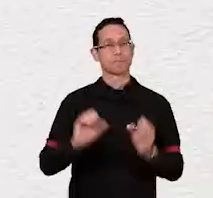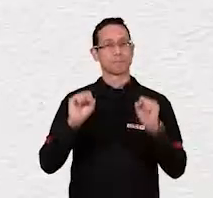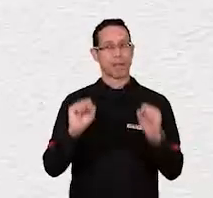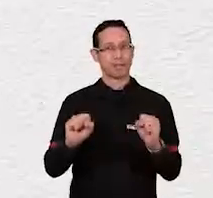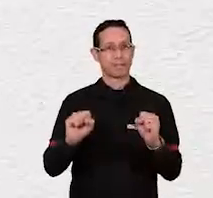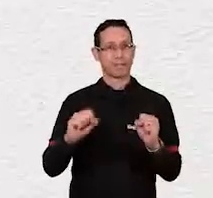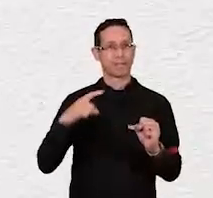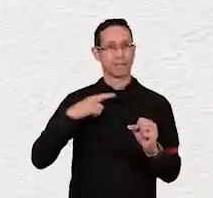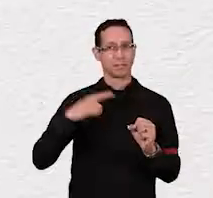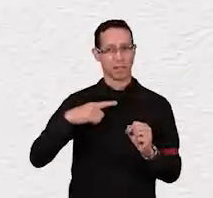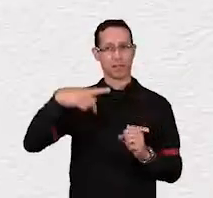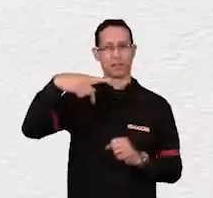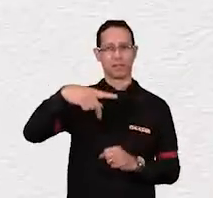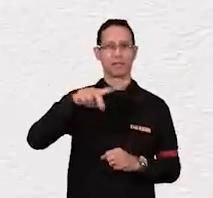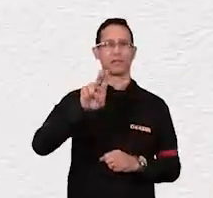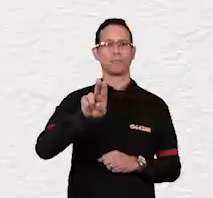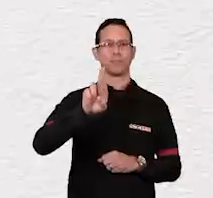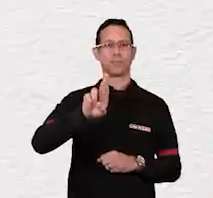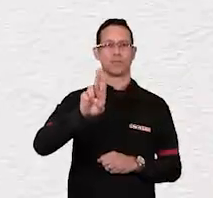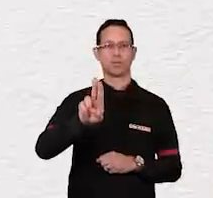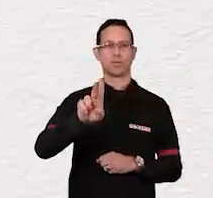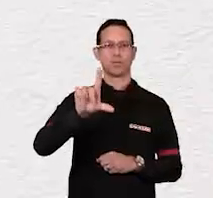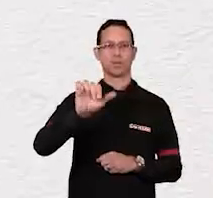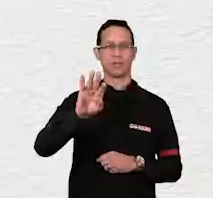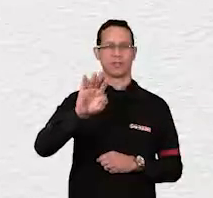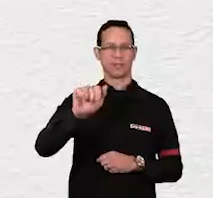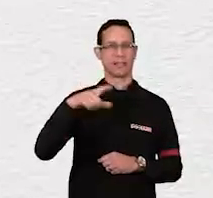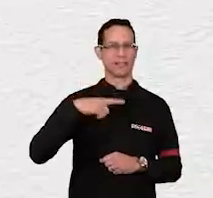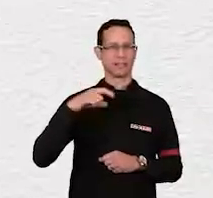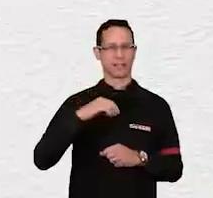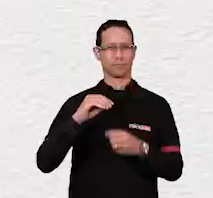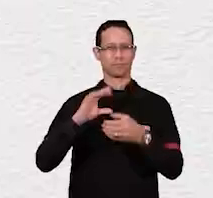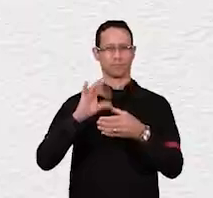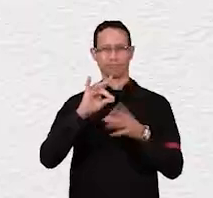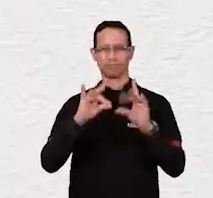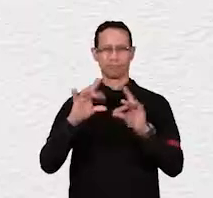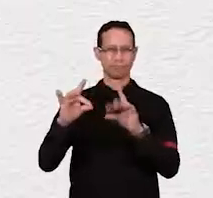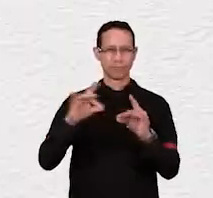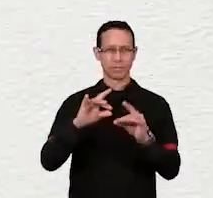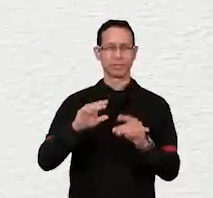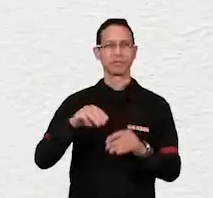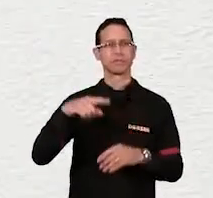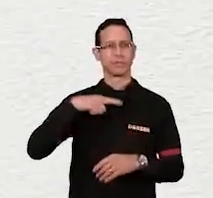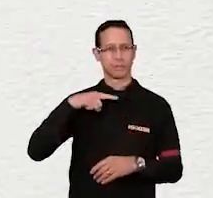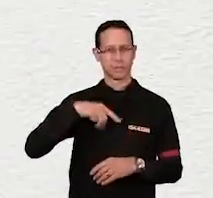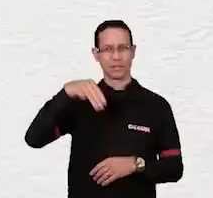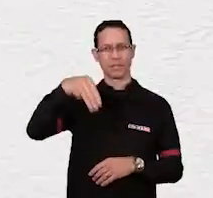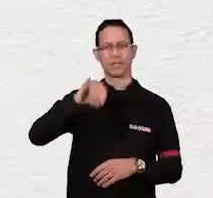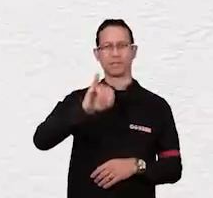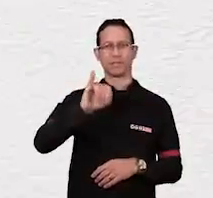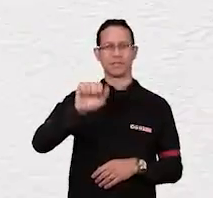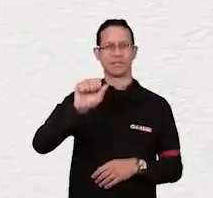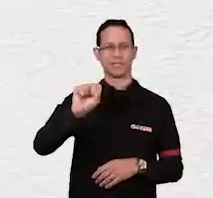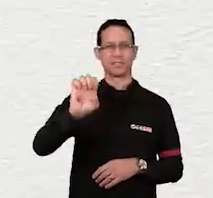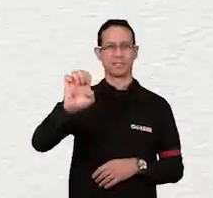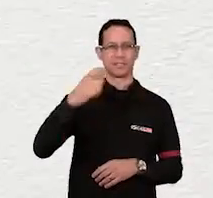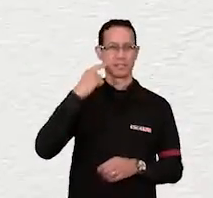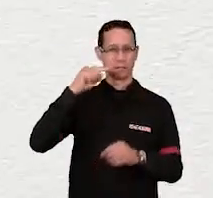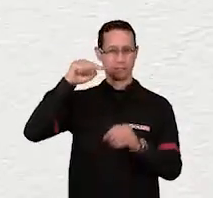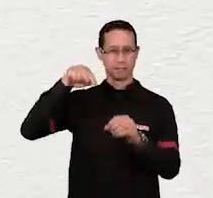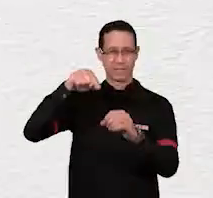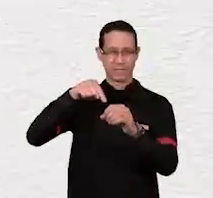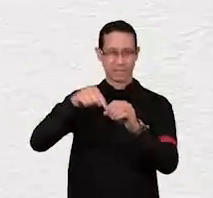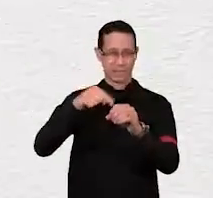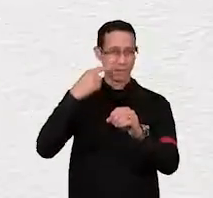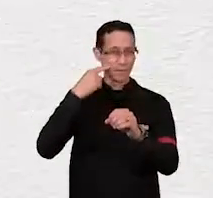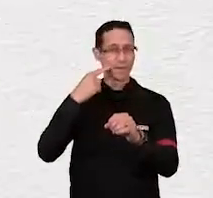tinha uma secreção purulenta, daí desenvolveu, né, todo o quadro da miíase, e a gente avaliou dentro do conduto auditivo, que é o que